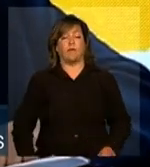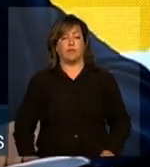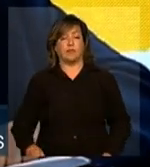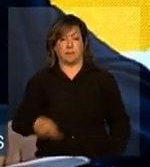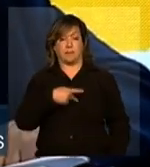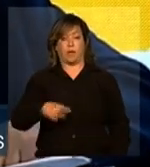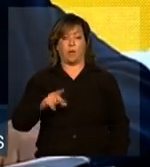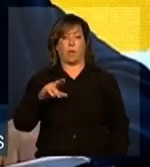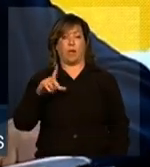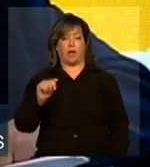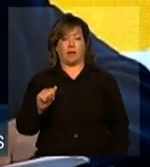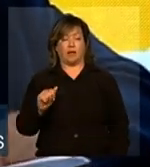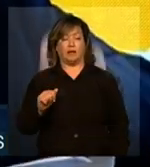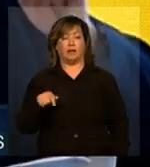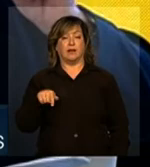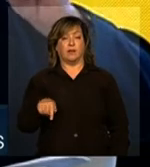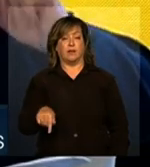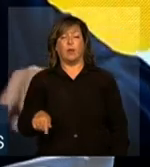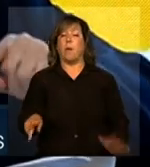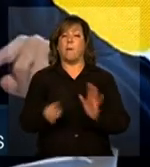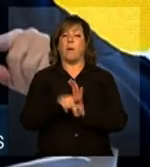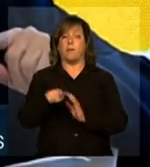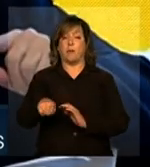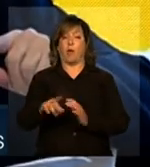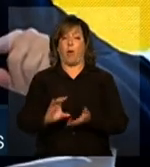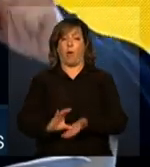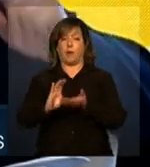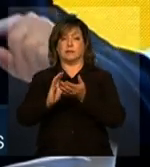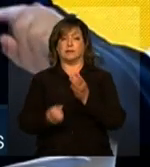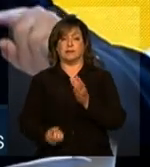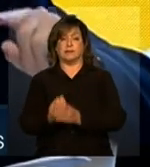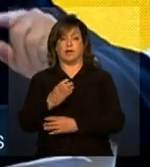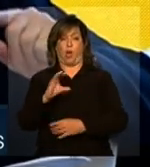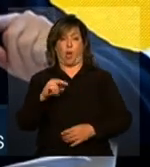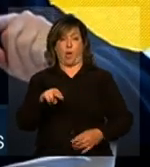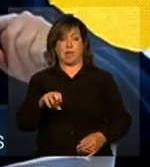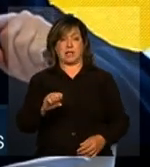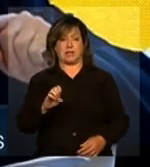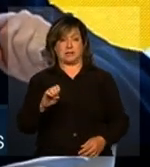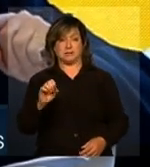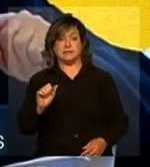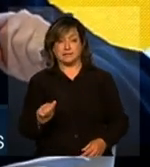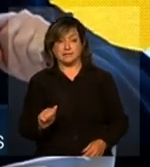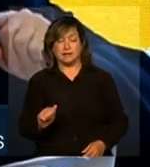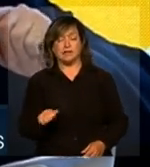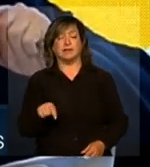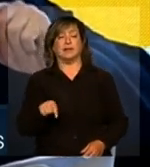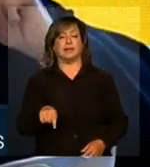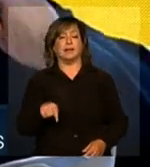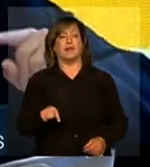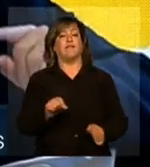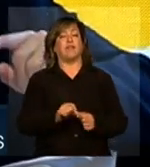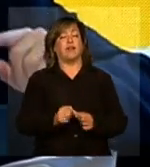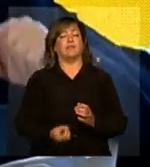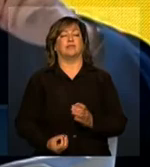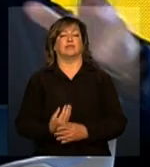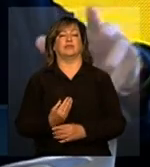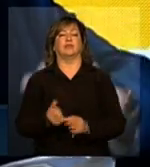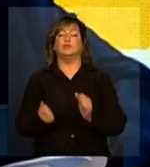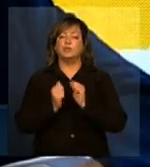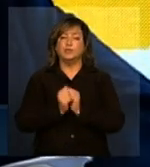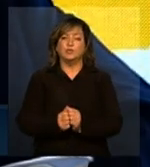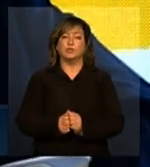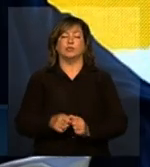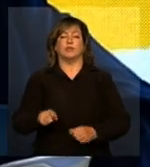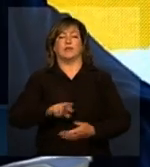presidente Lula, o próprio Conselho Nacional de Segurança Alimentar e Nutricional é criado, junto